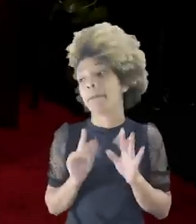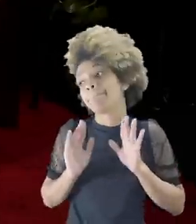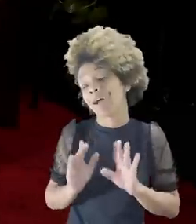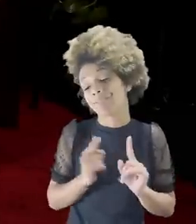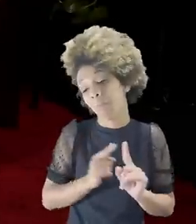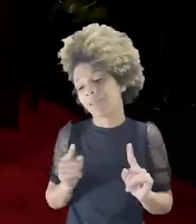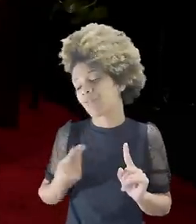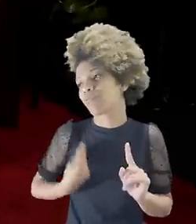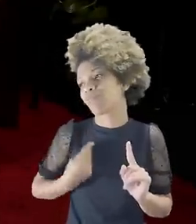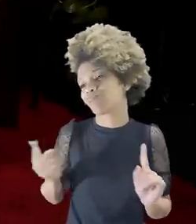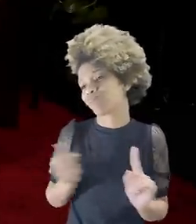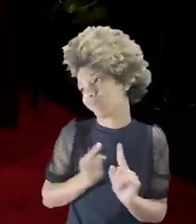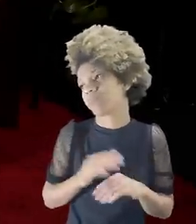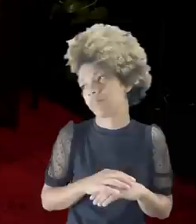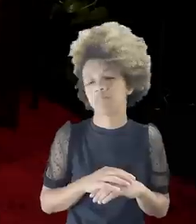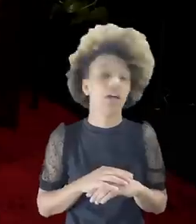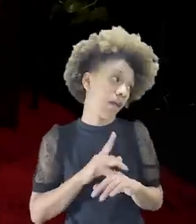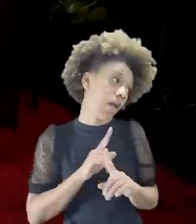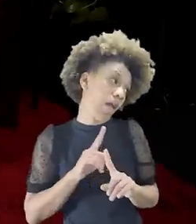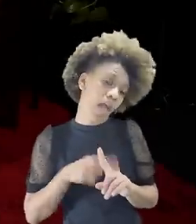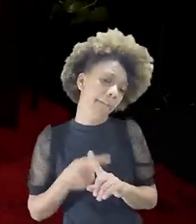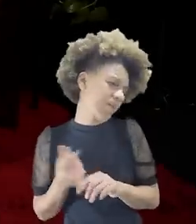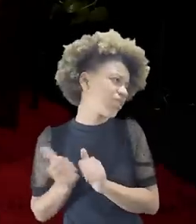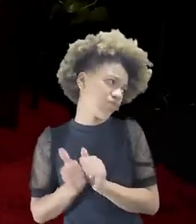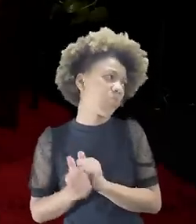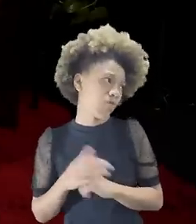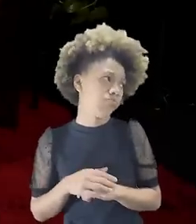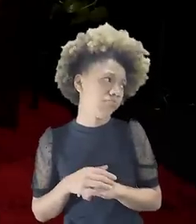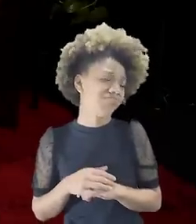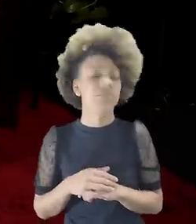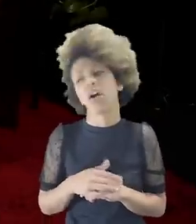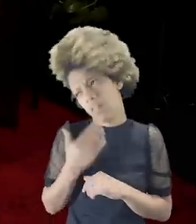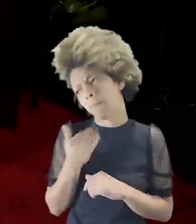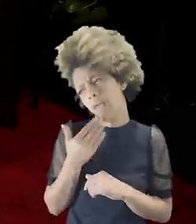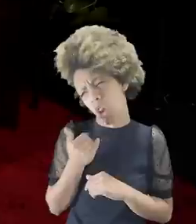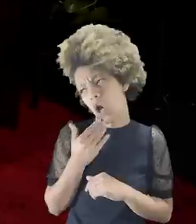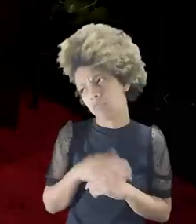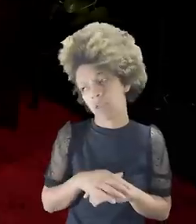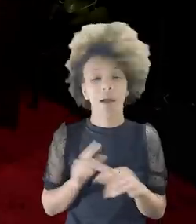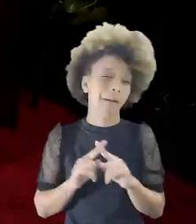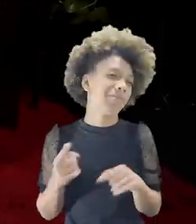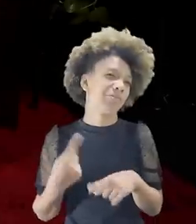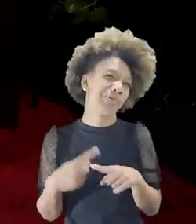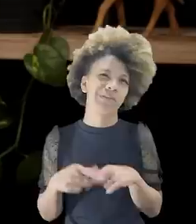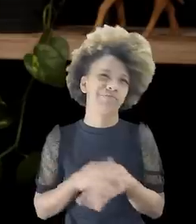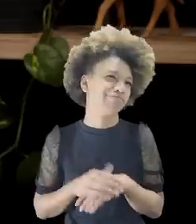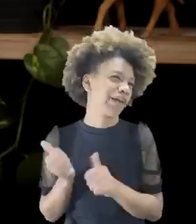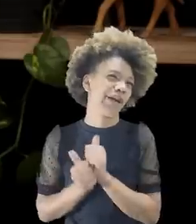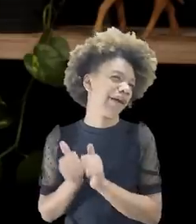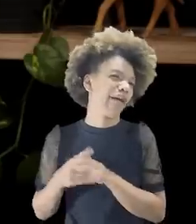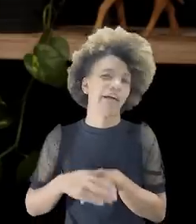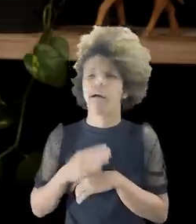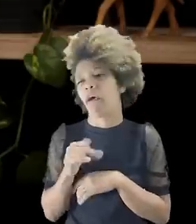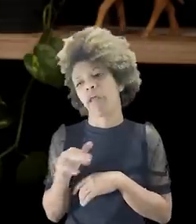um período curto na vida né mais do que o futebol eu acho viu cara o futebol tá melhorando também é que a galera que o